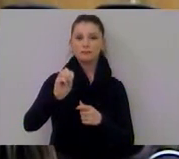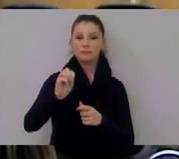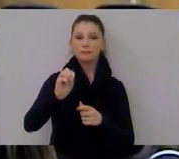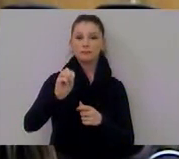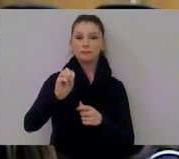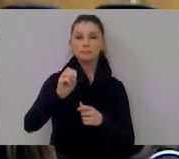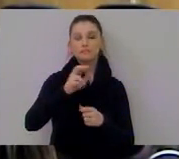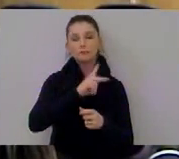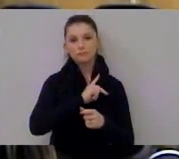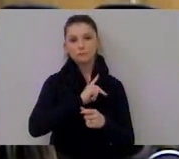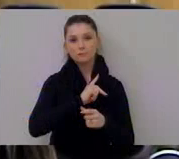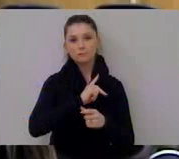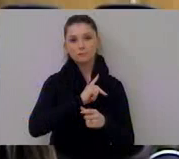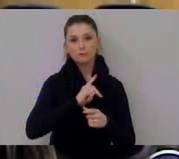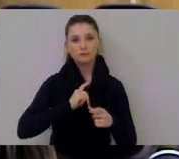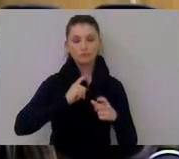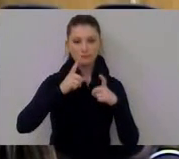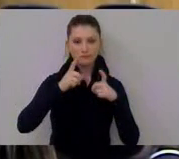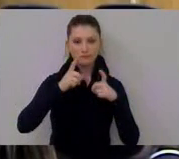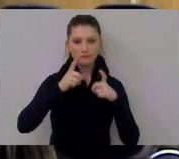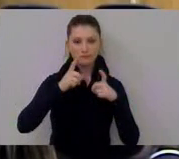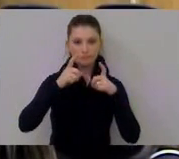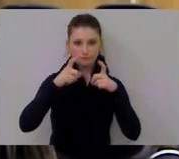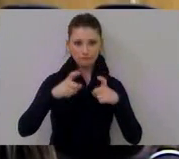Senhor presidente,